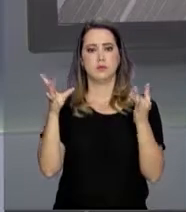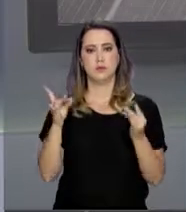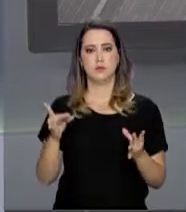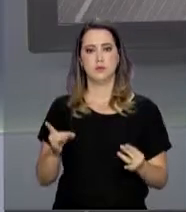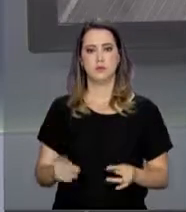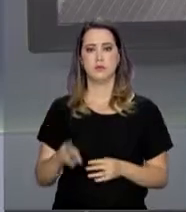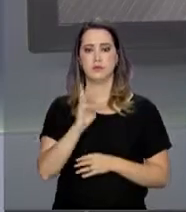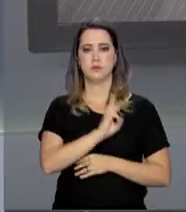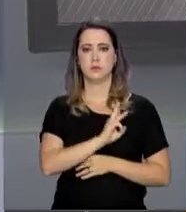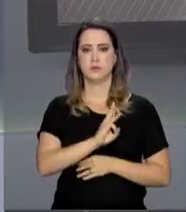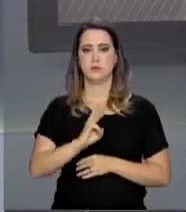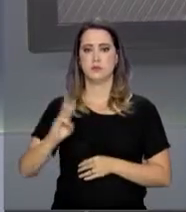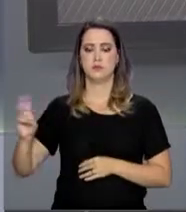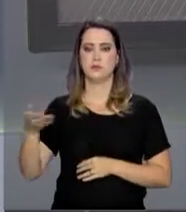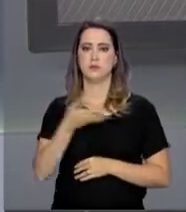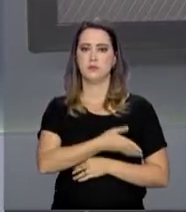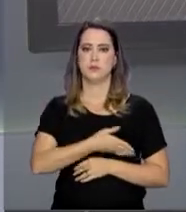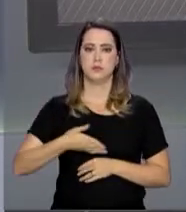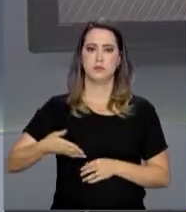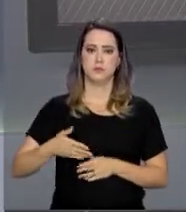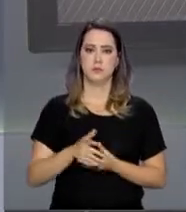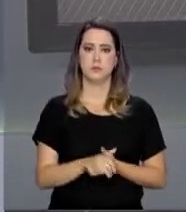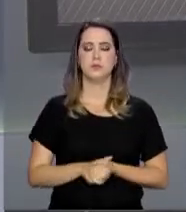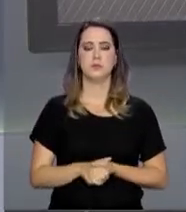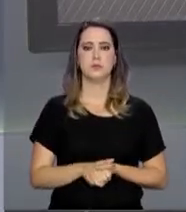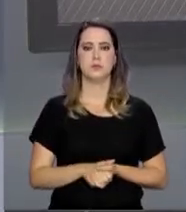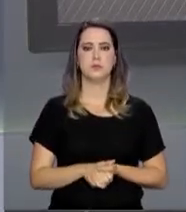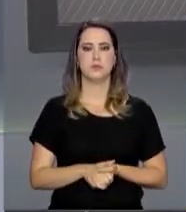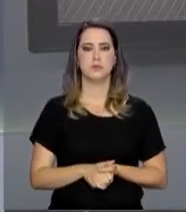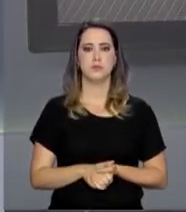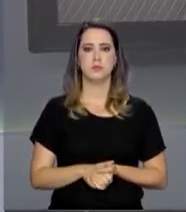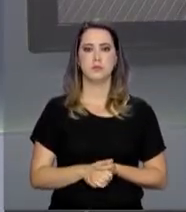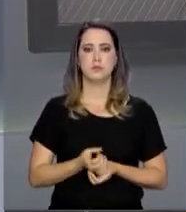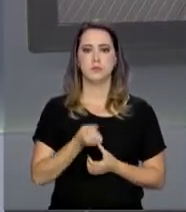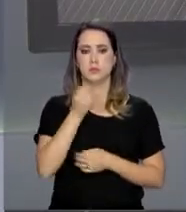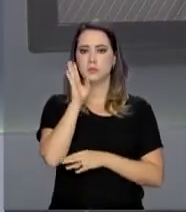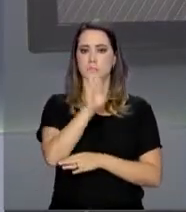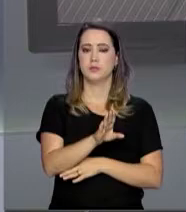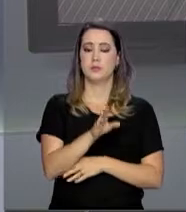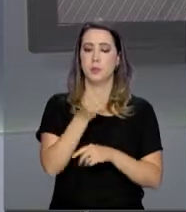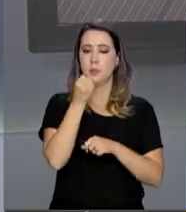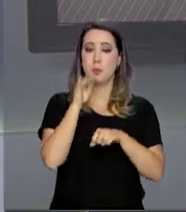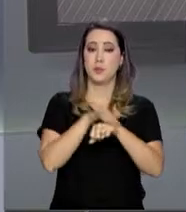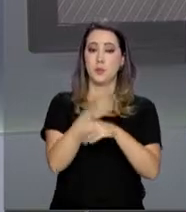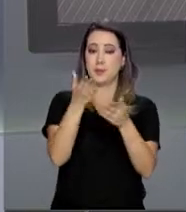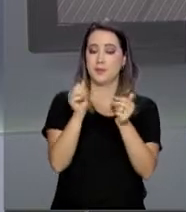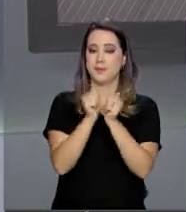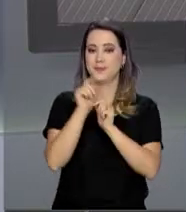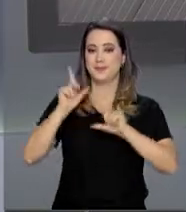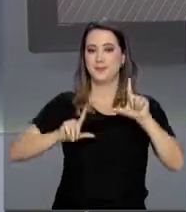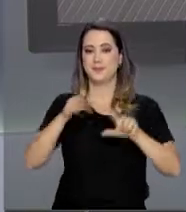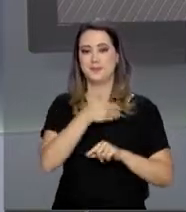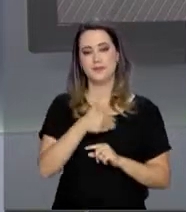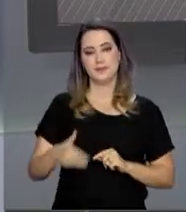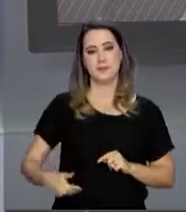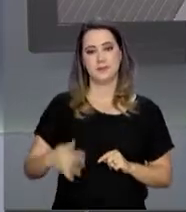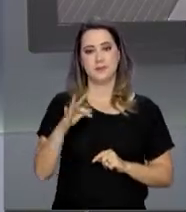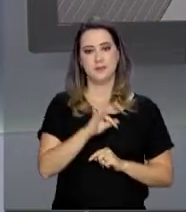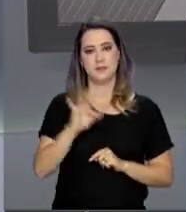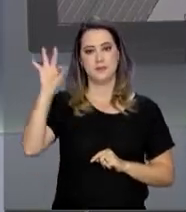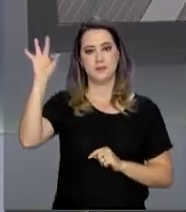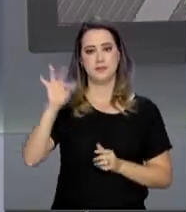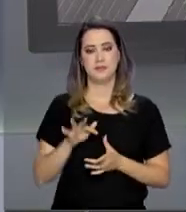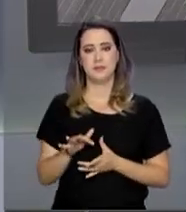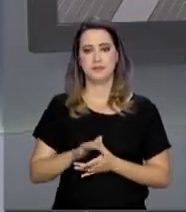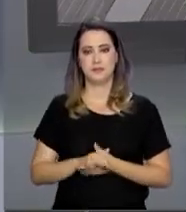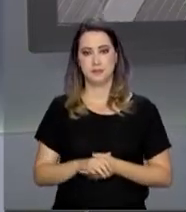youtube e toda a nossa programação também está na página da nbr na internet uma boa noite pra você continue com a gente aqui na nbr a tv